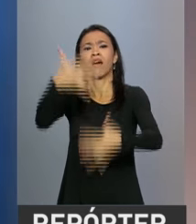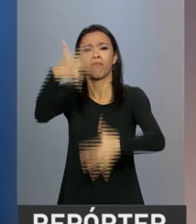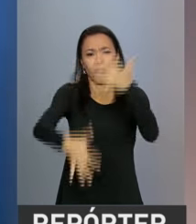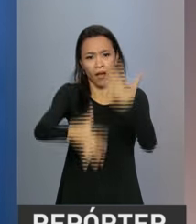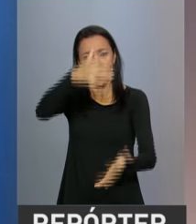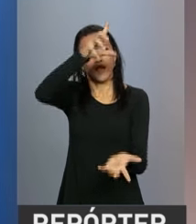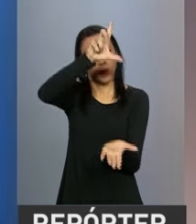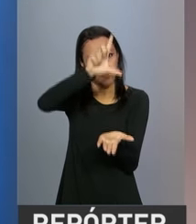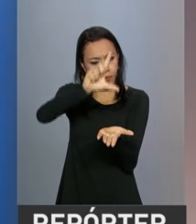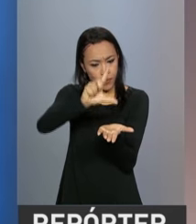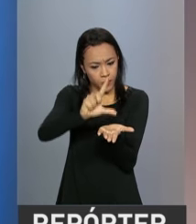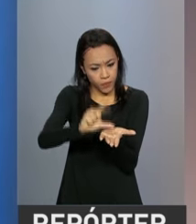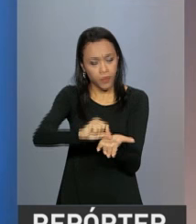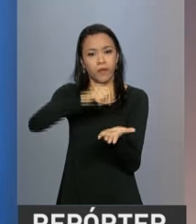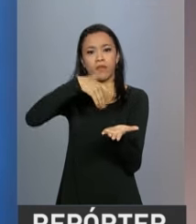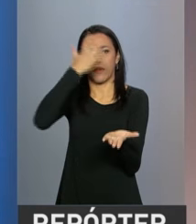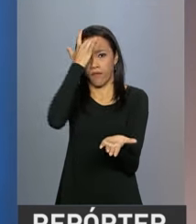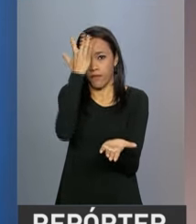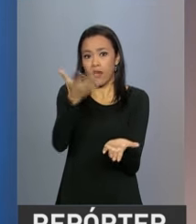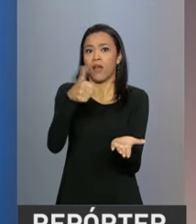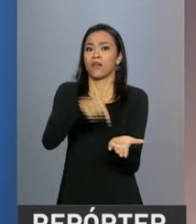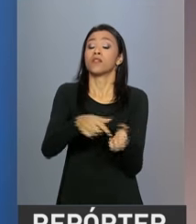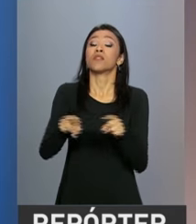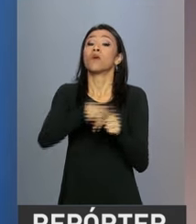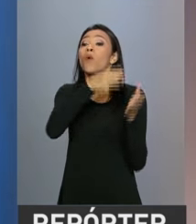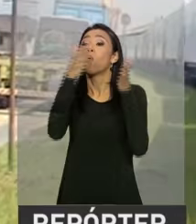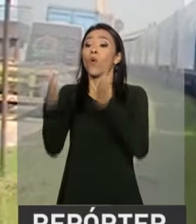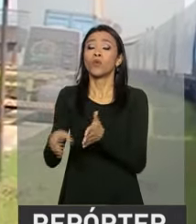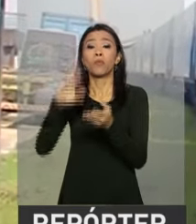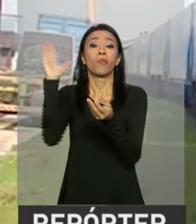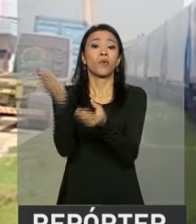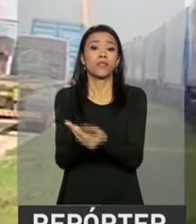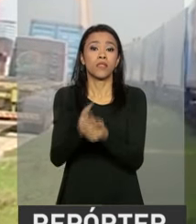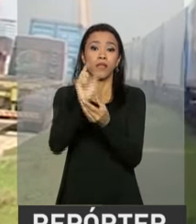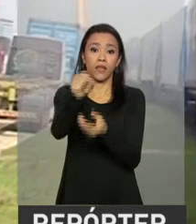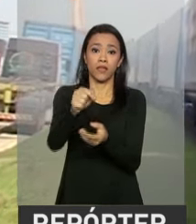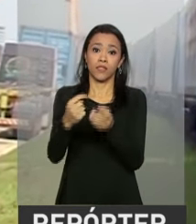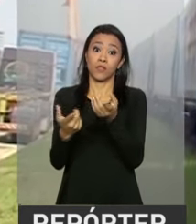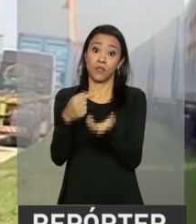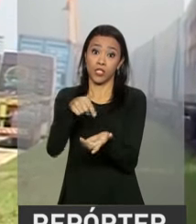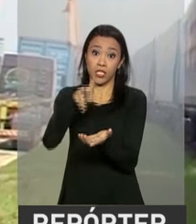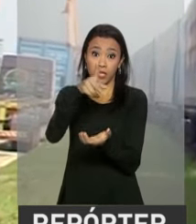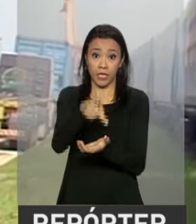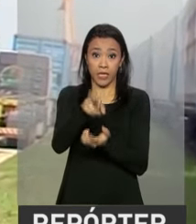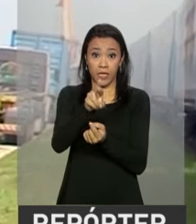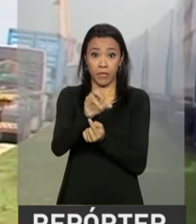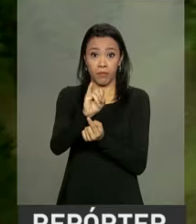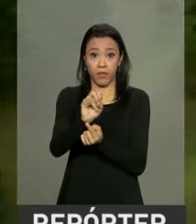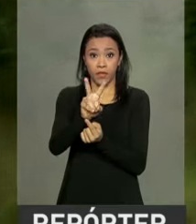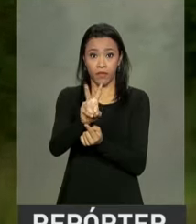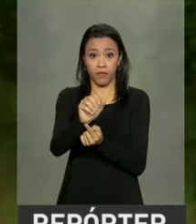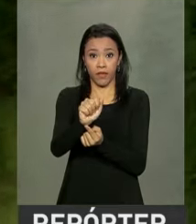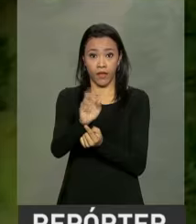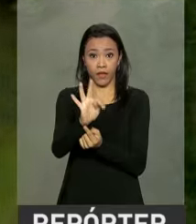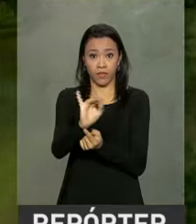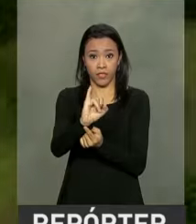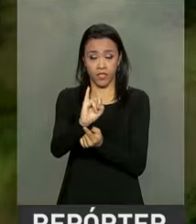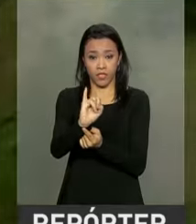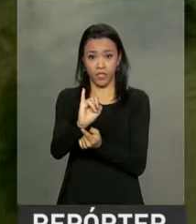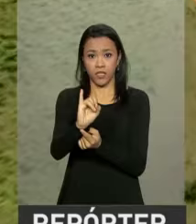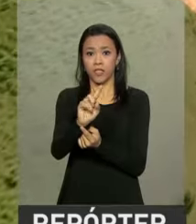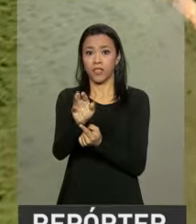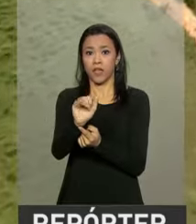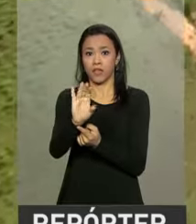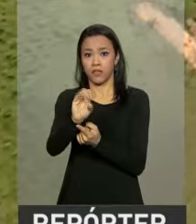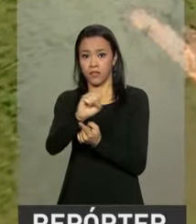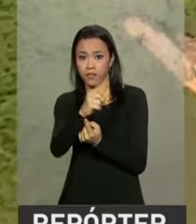o processo de privatizações, concessões realmente deslanche, fazendo com que